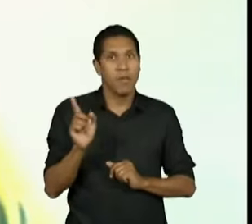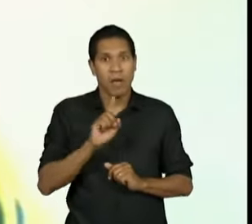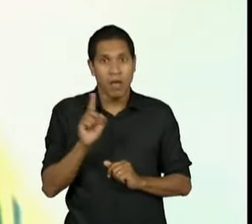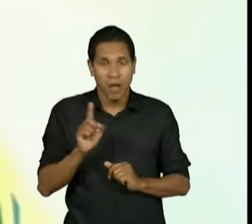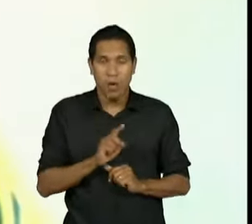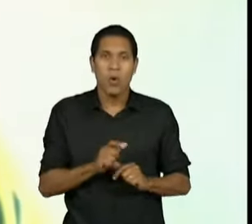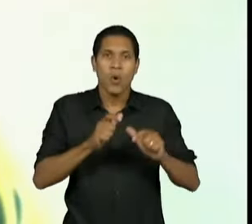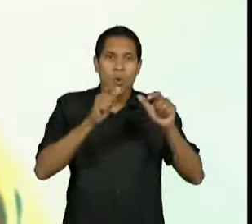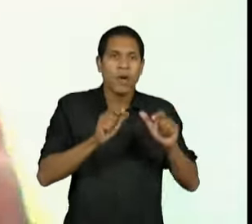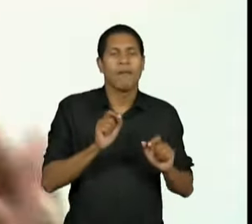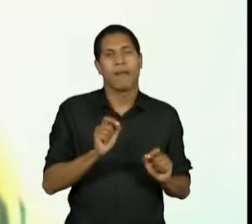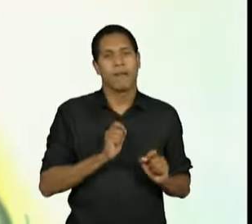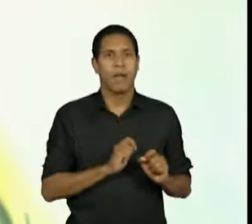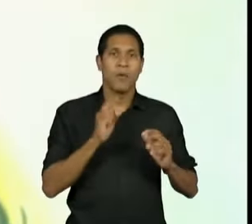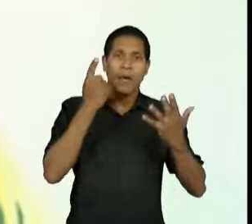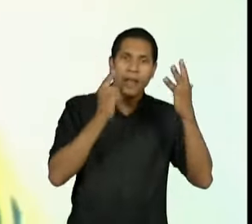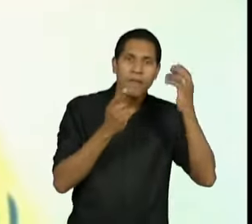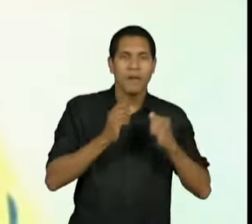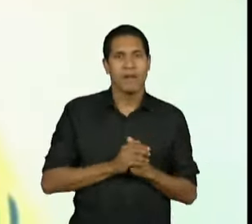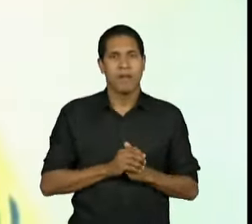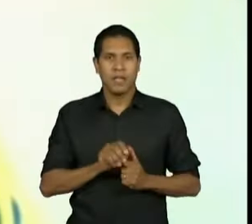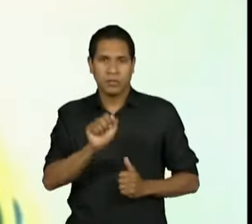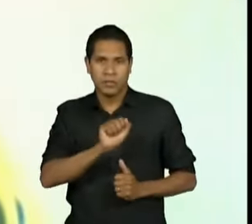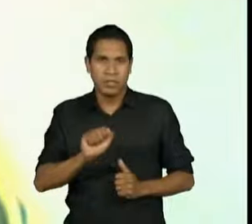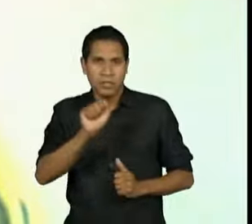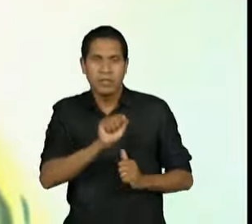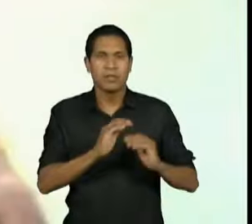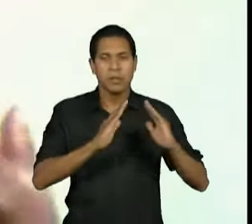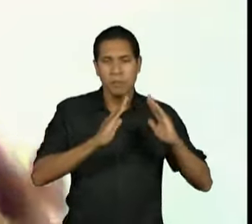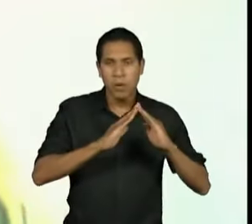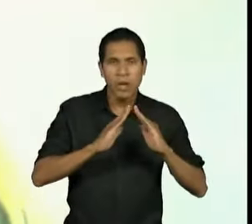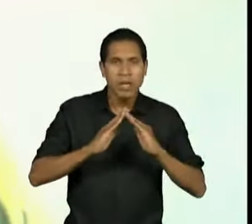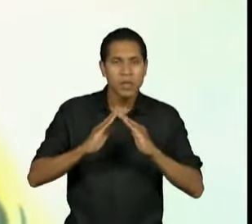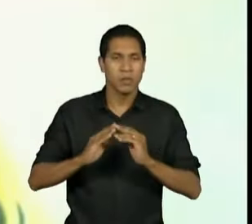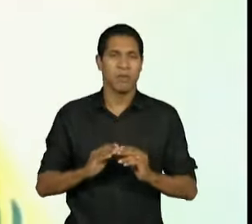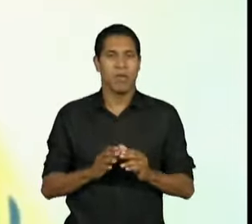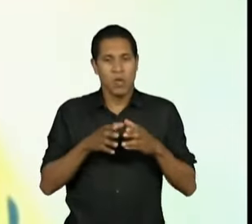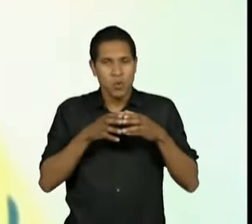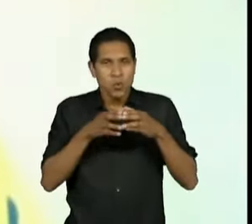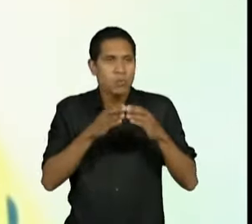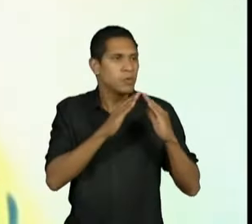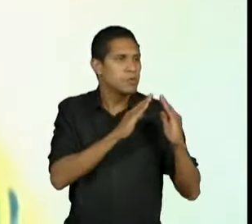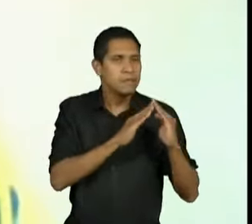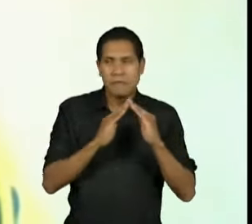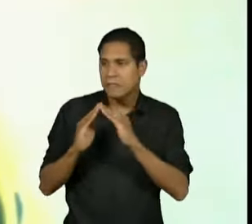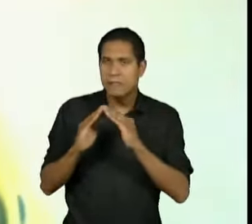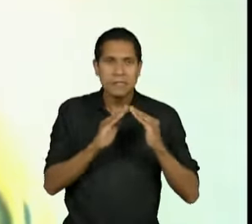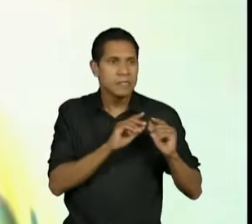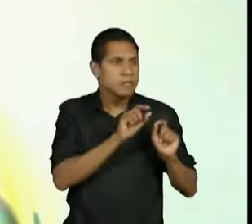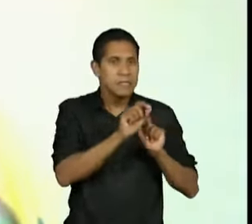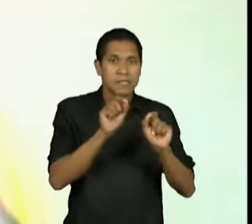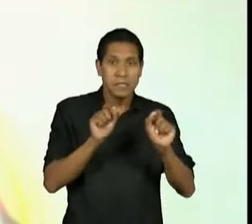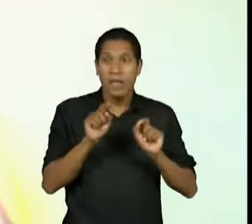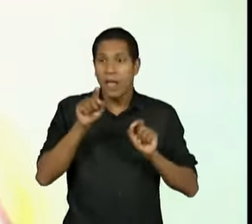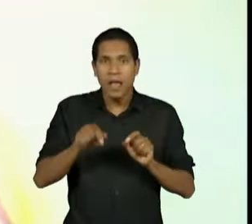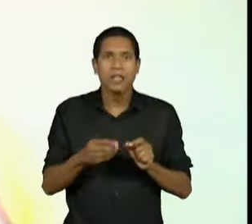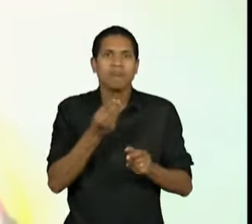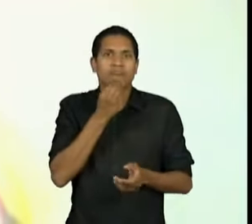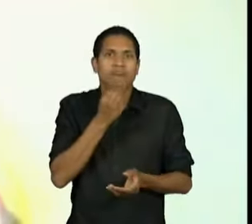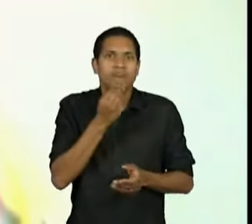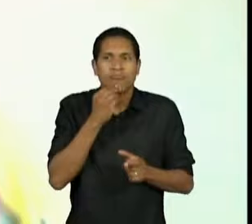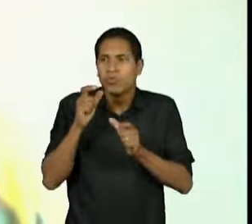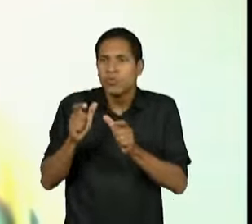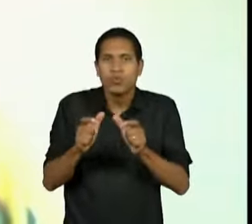é o carnaval, o quilombo é a associação de moradores, o quilombo é o grupo de vizinhos, né? São esses